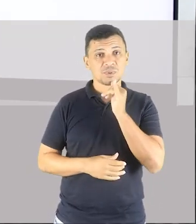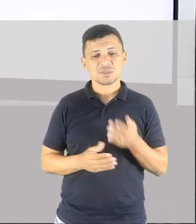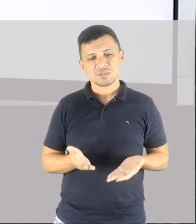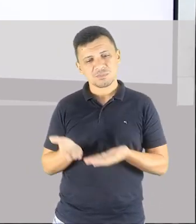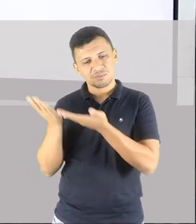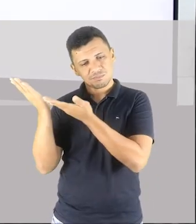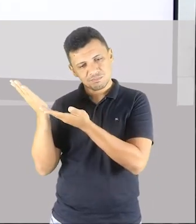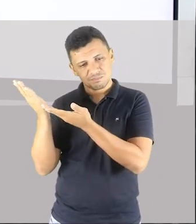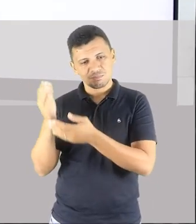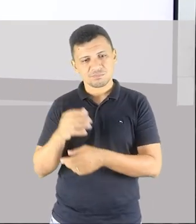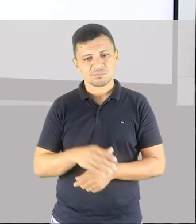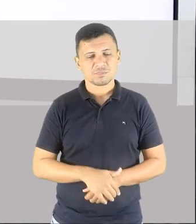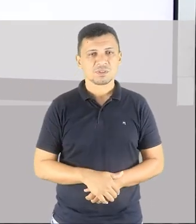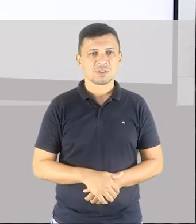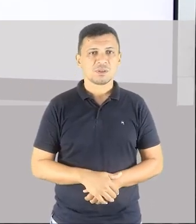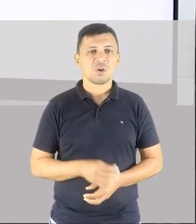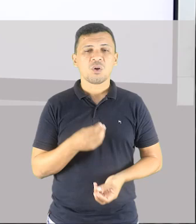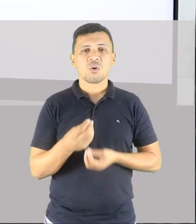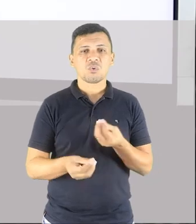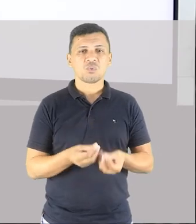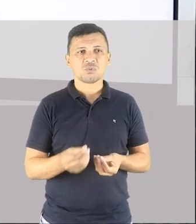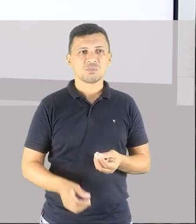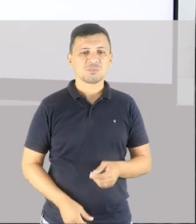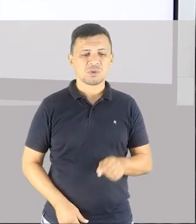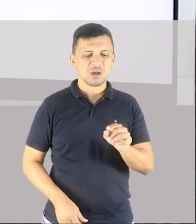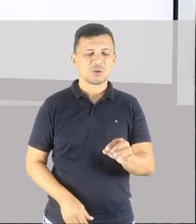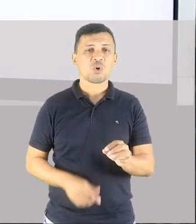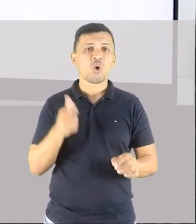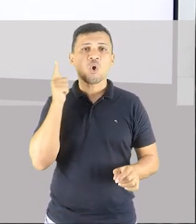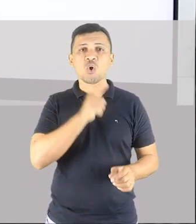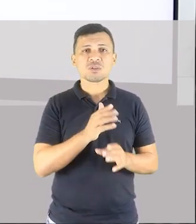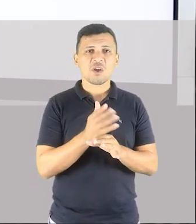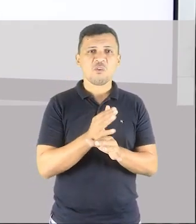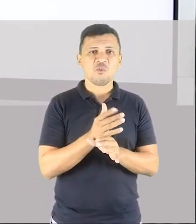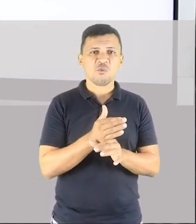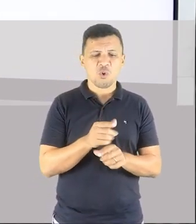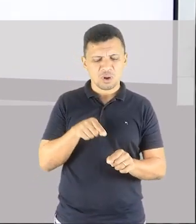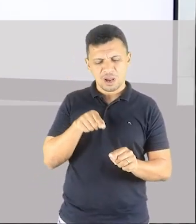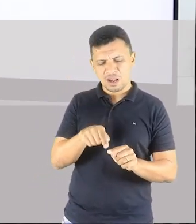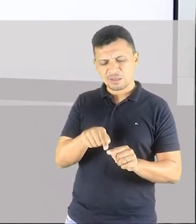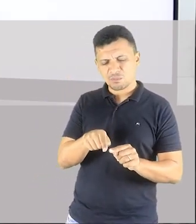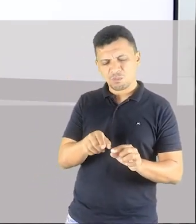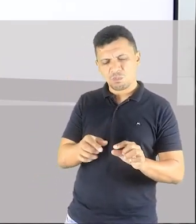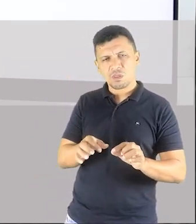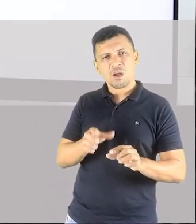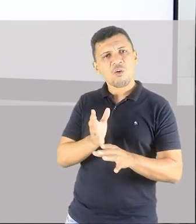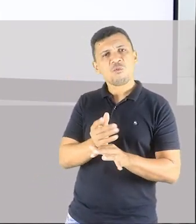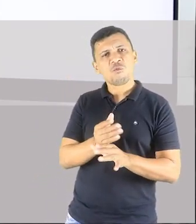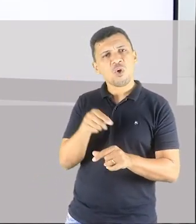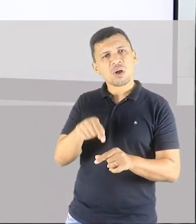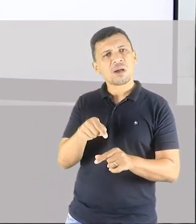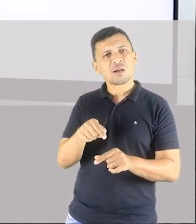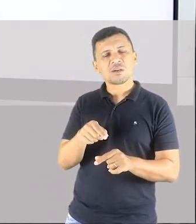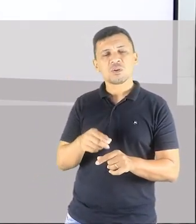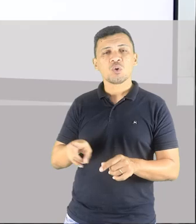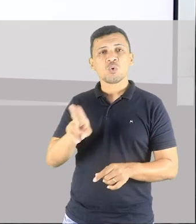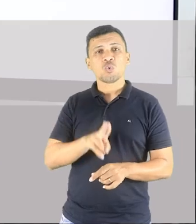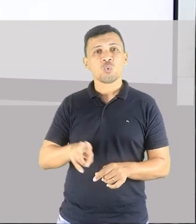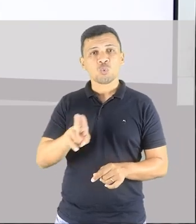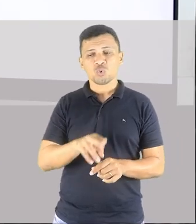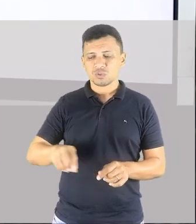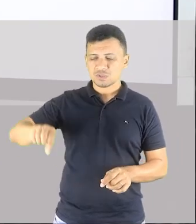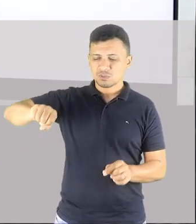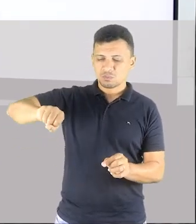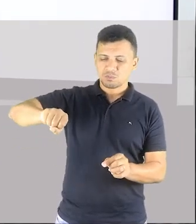pode ser esse aqui, ó. Para você folgar esse parafuso, você usando uma